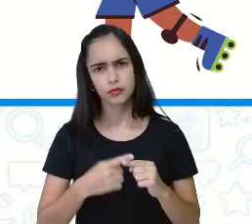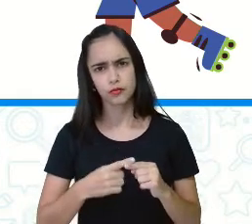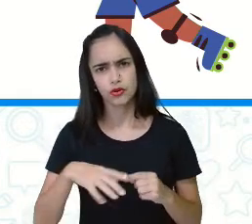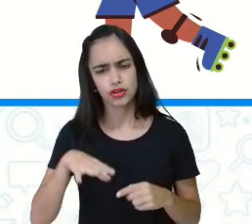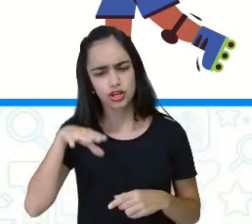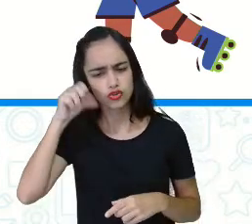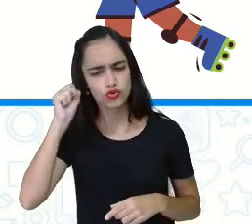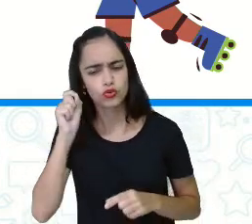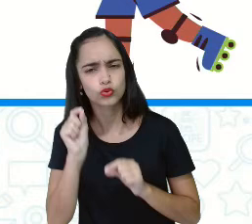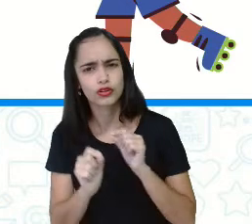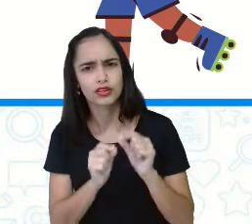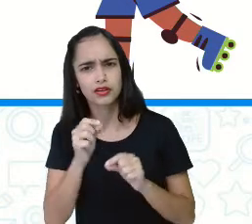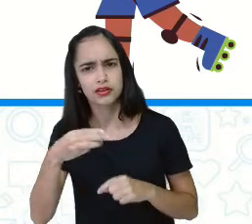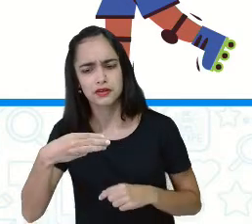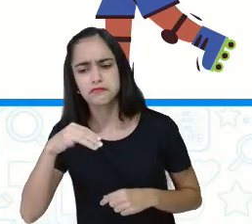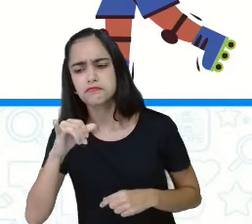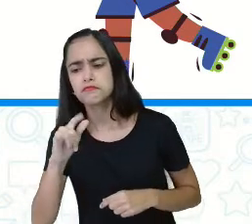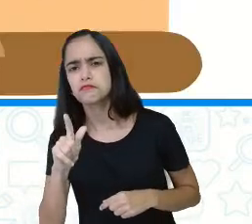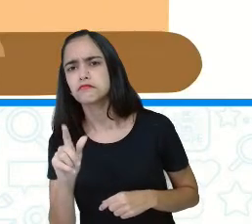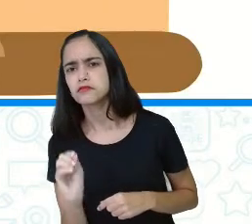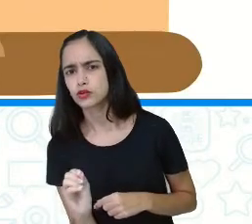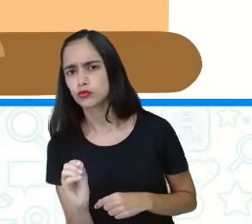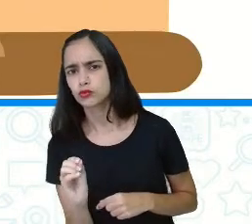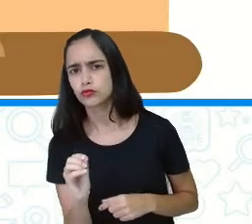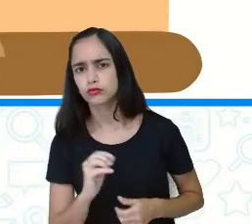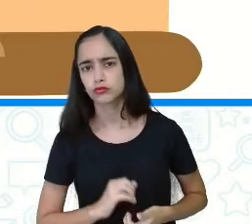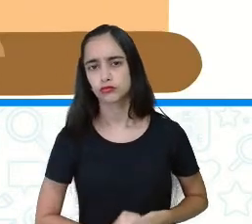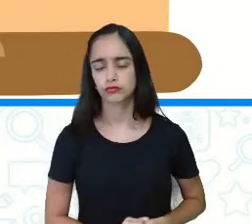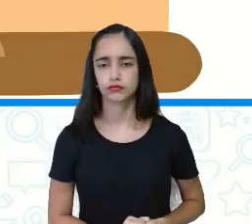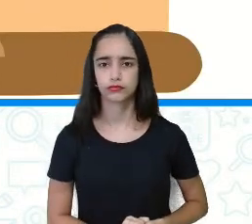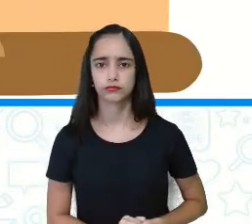dizer migo.